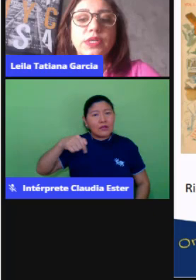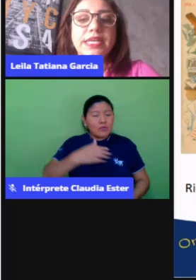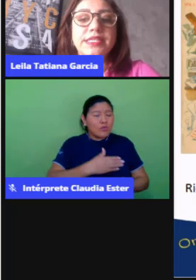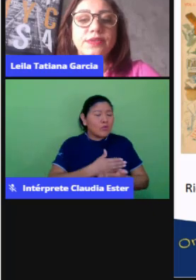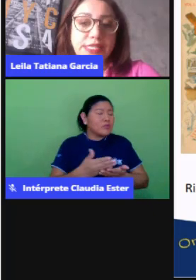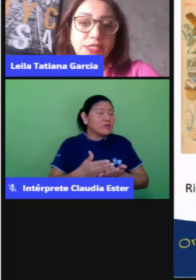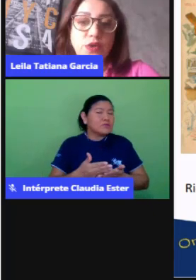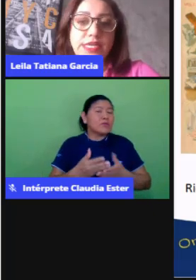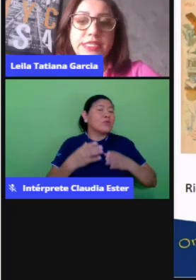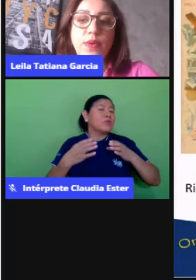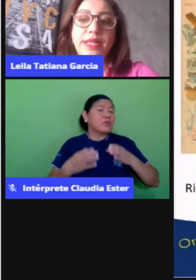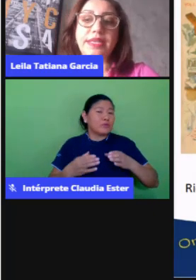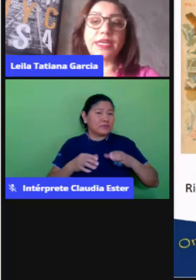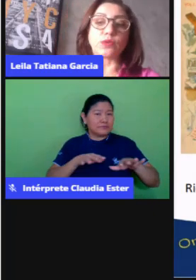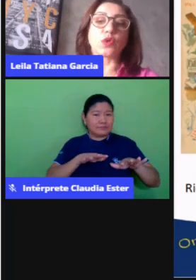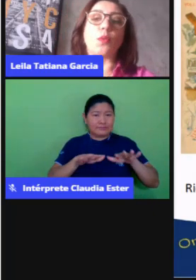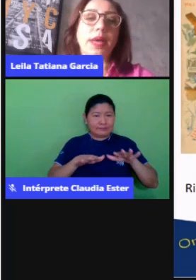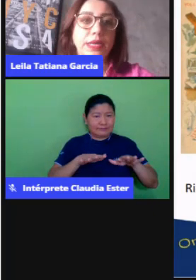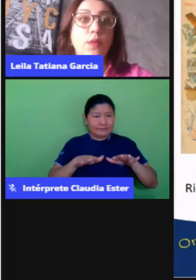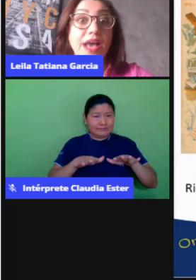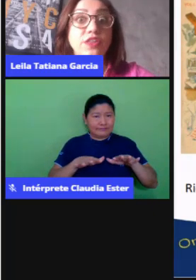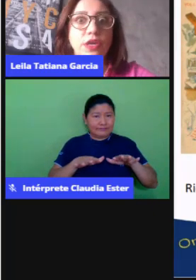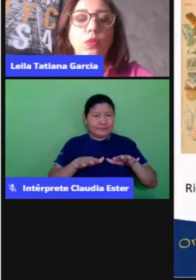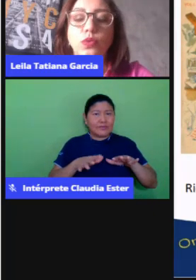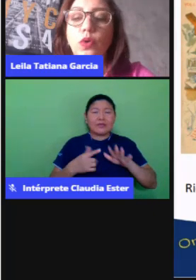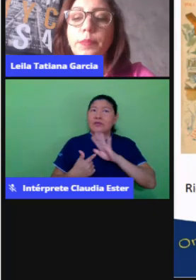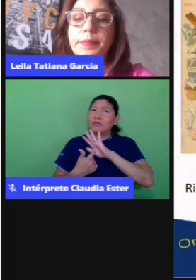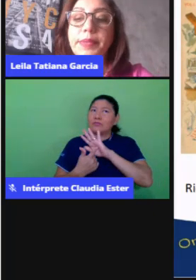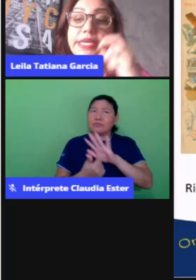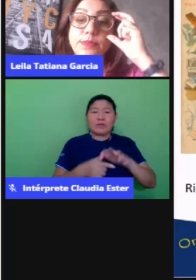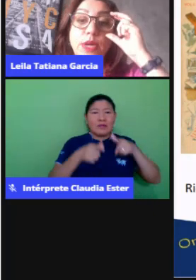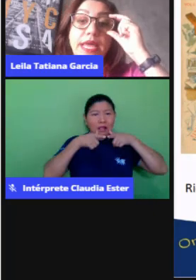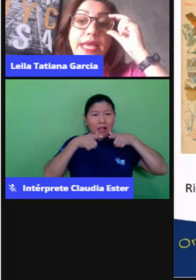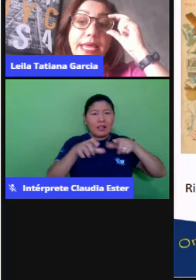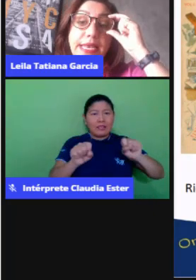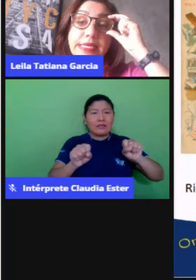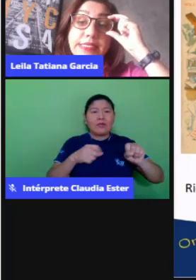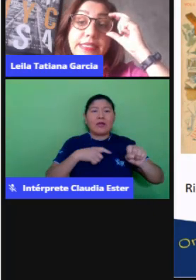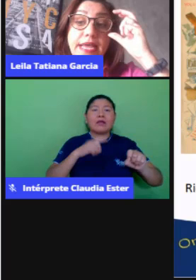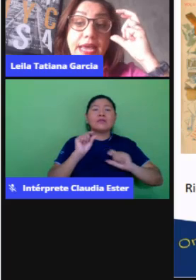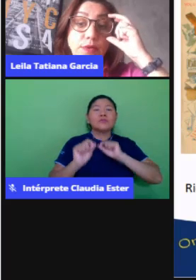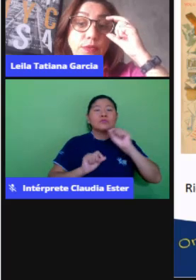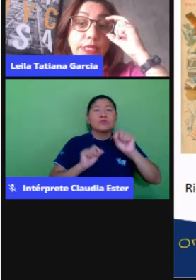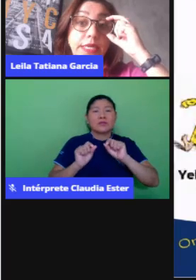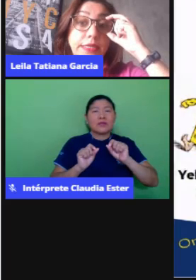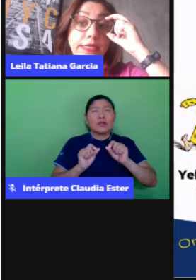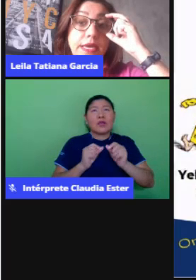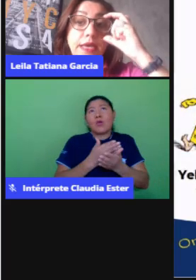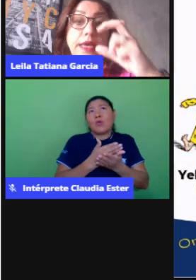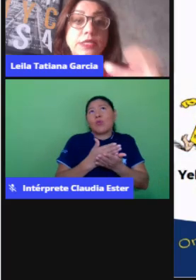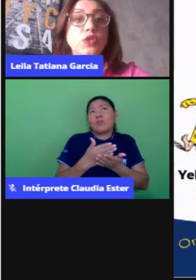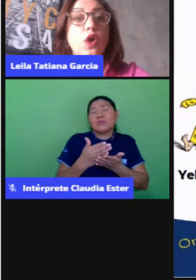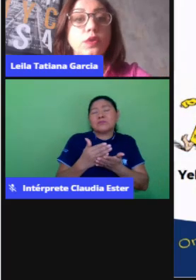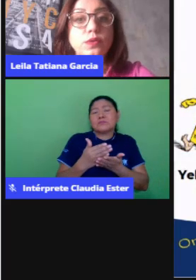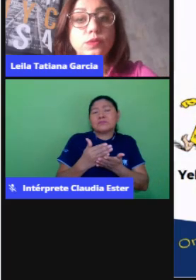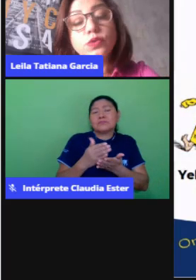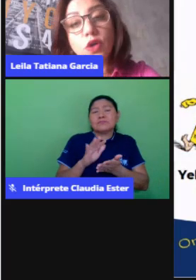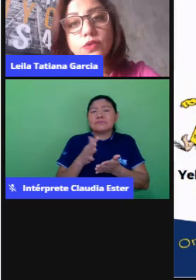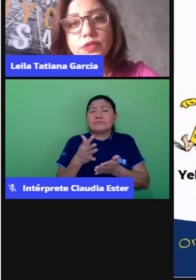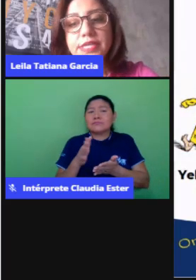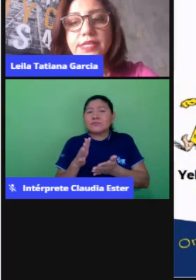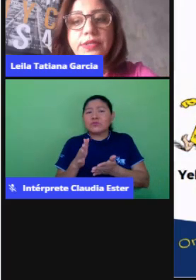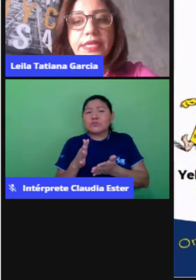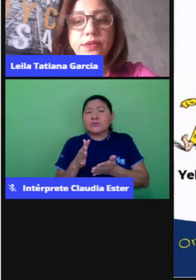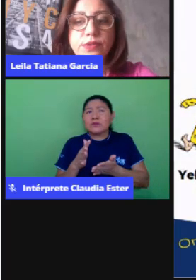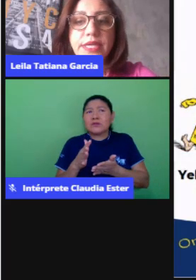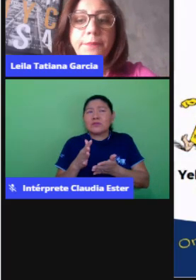para a consolidação das histórias em quadrinhos, como uma linguagem autônoma mesmo, eles se deram no